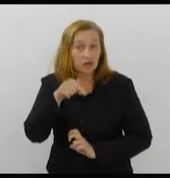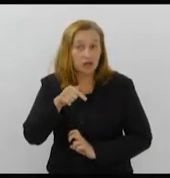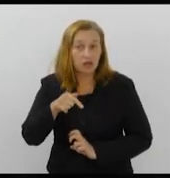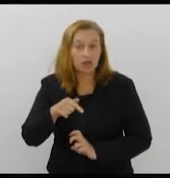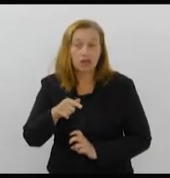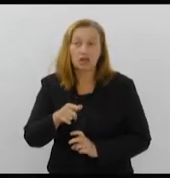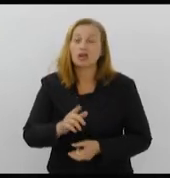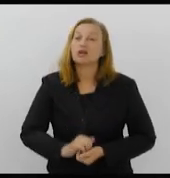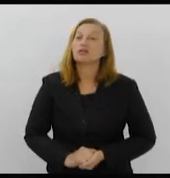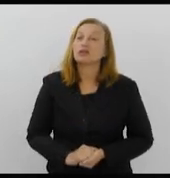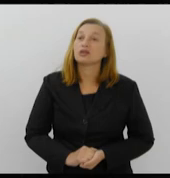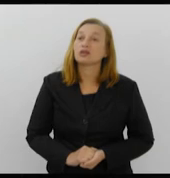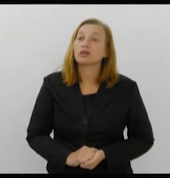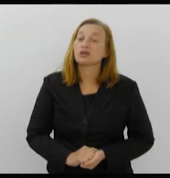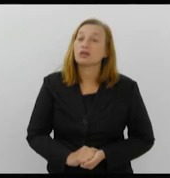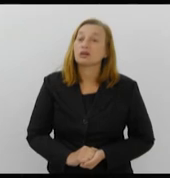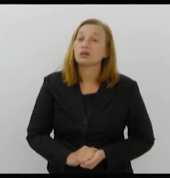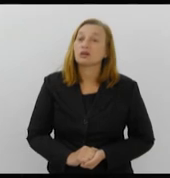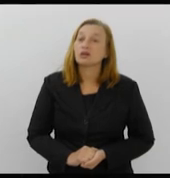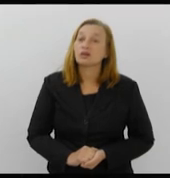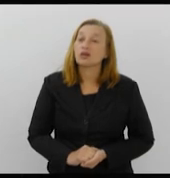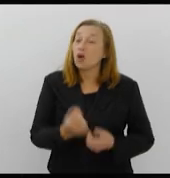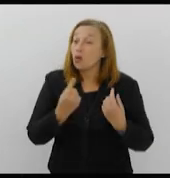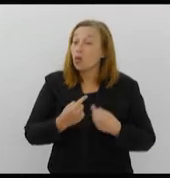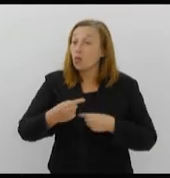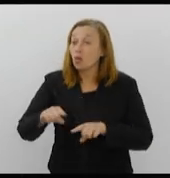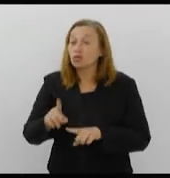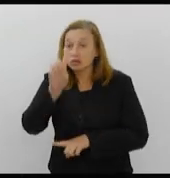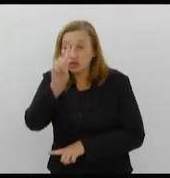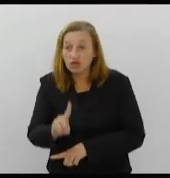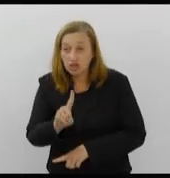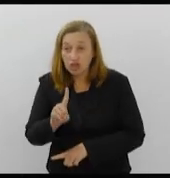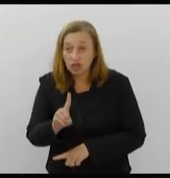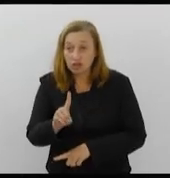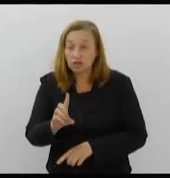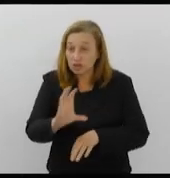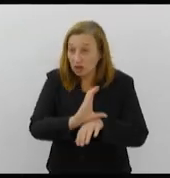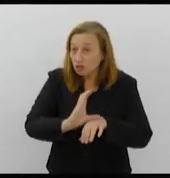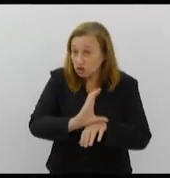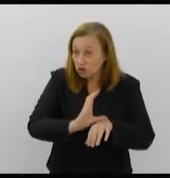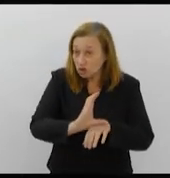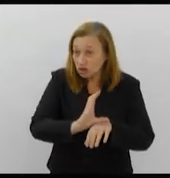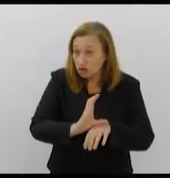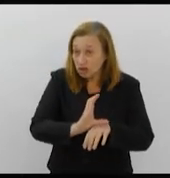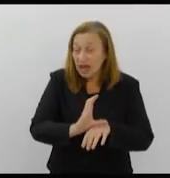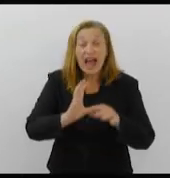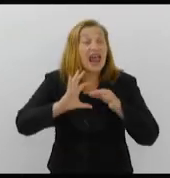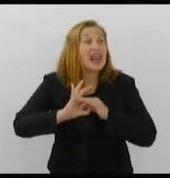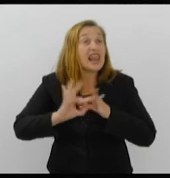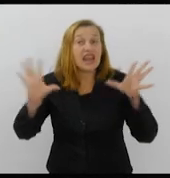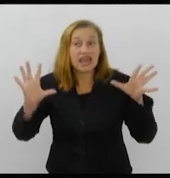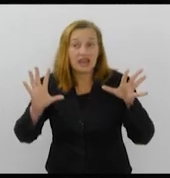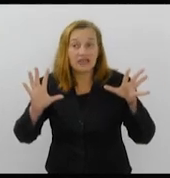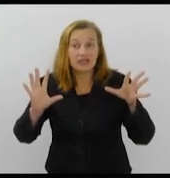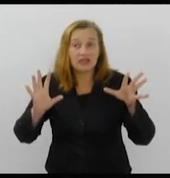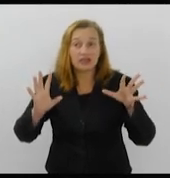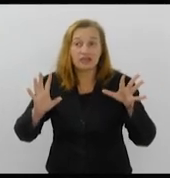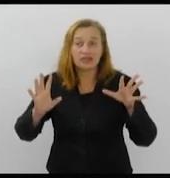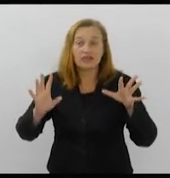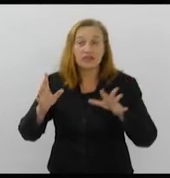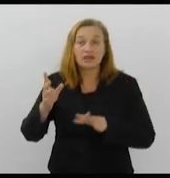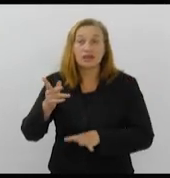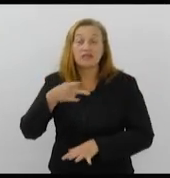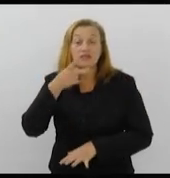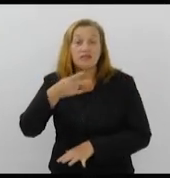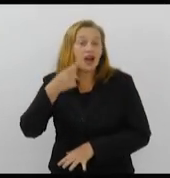violam diretamente o direito tutelado da nossa Constituição, o direito à livre manifestação do seu